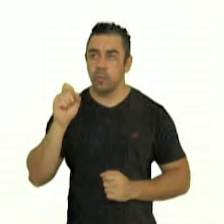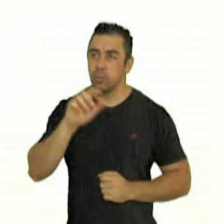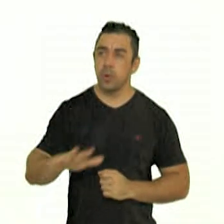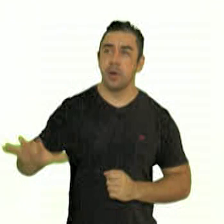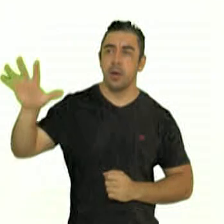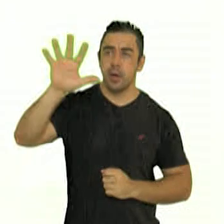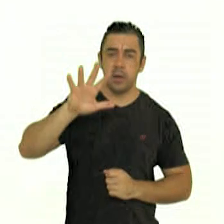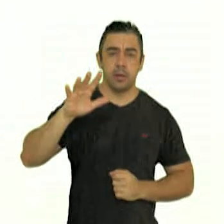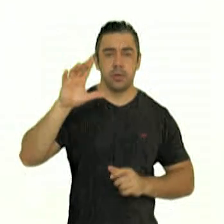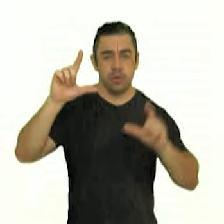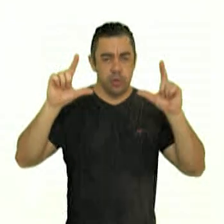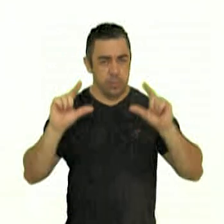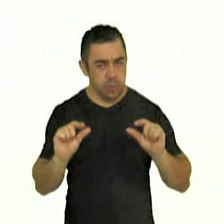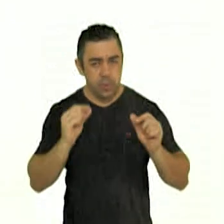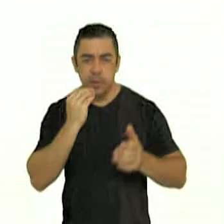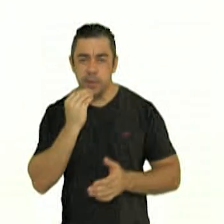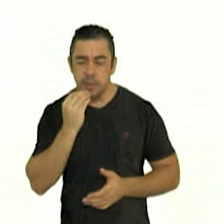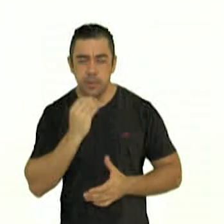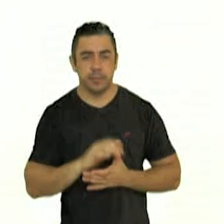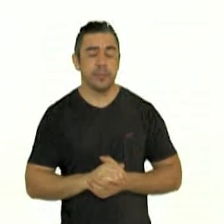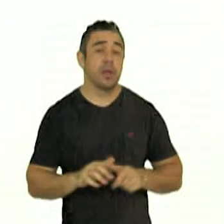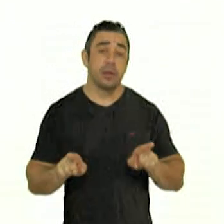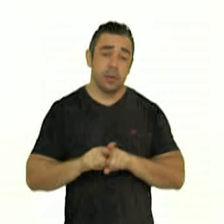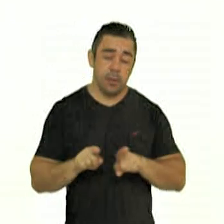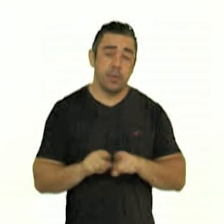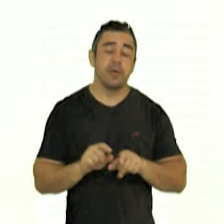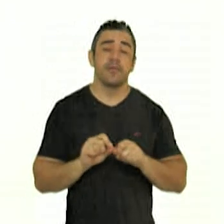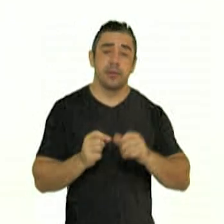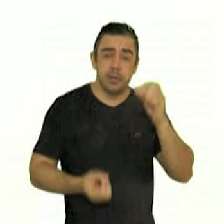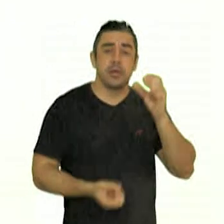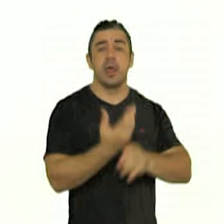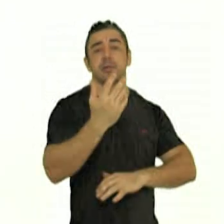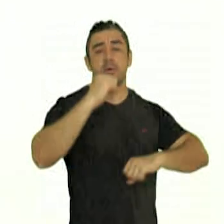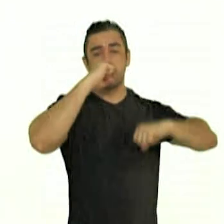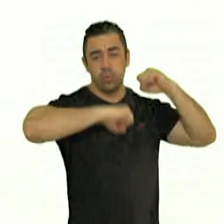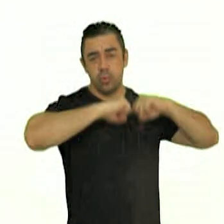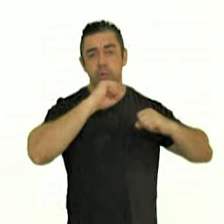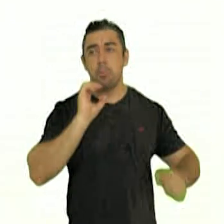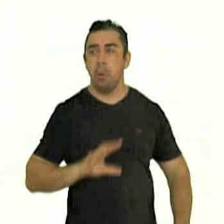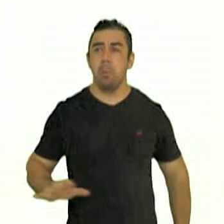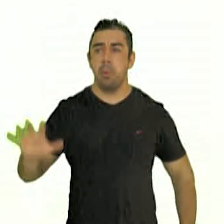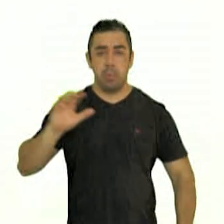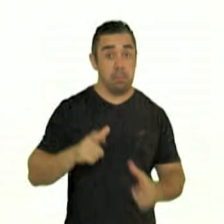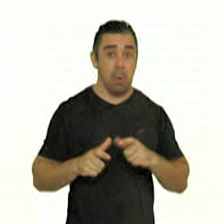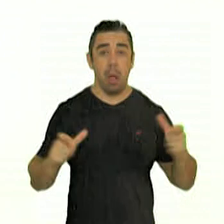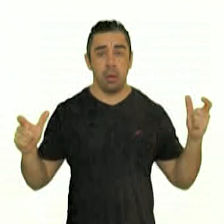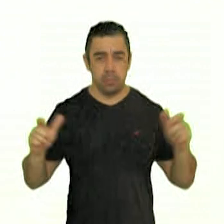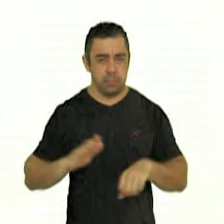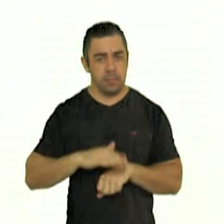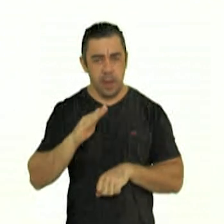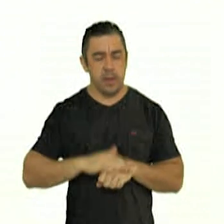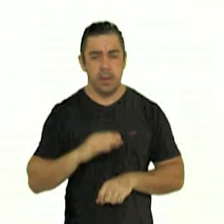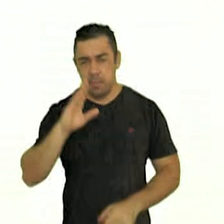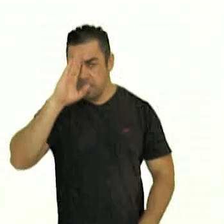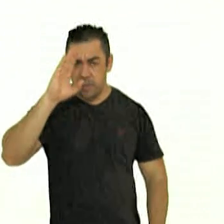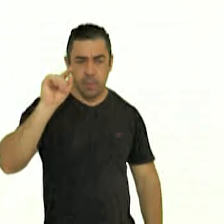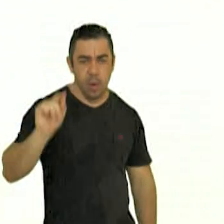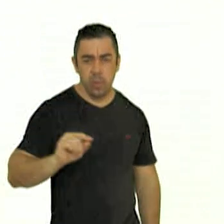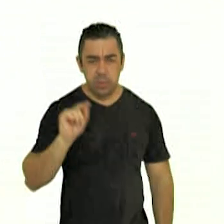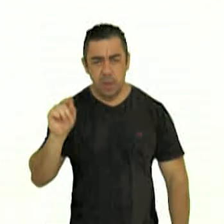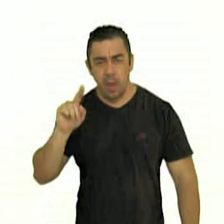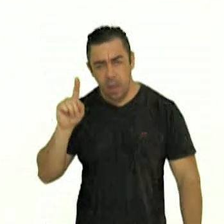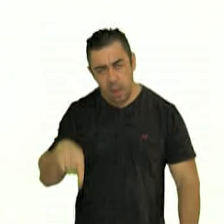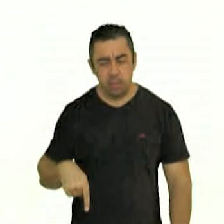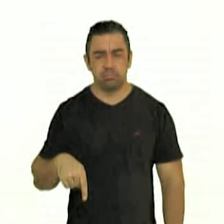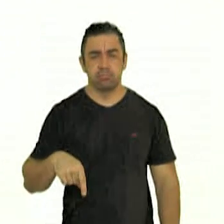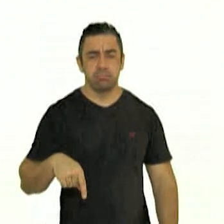gases poluentes, diminui a instalação de indústrias pela Europa, principalmente as que instalações que